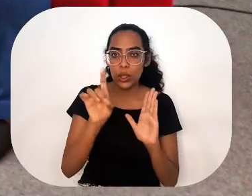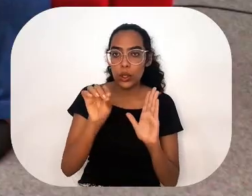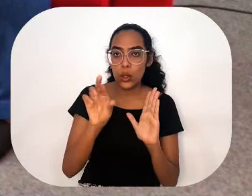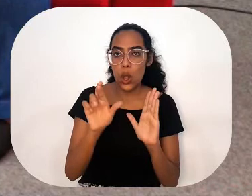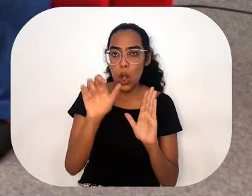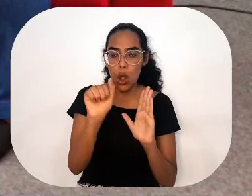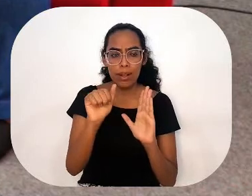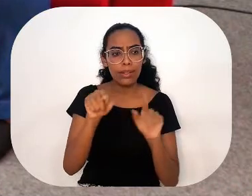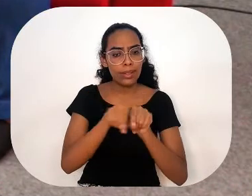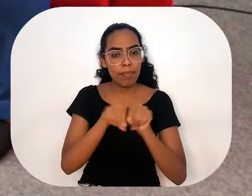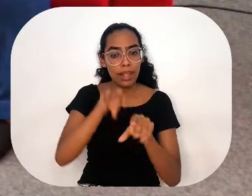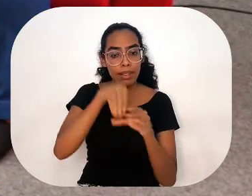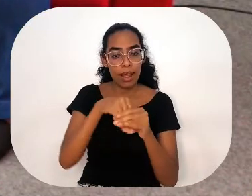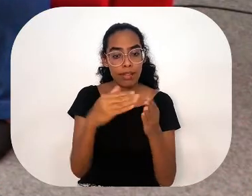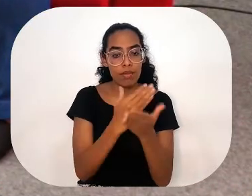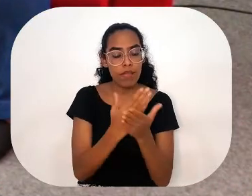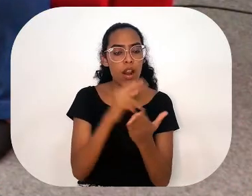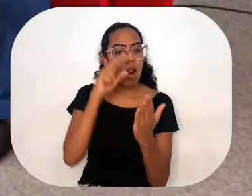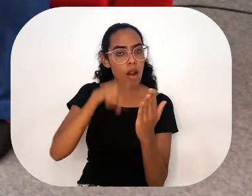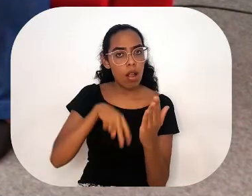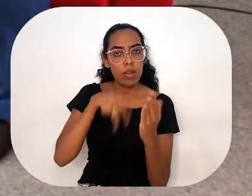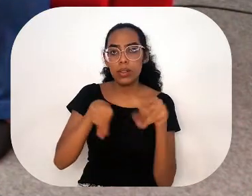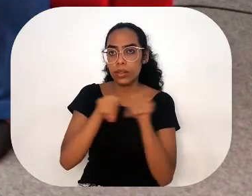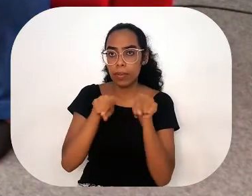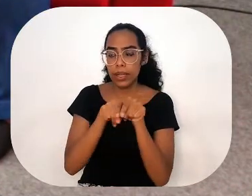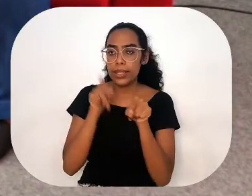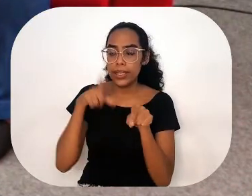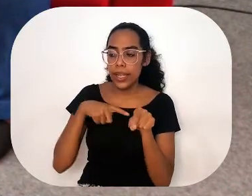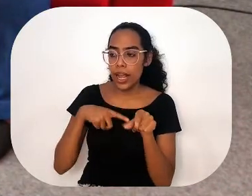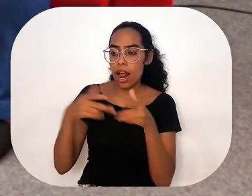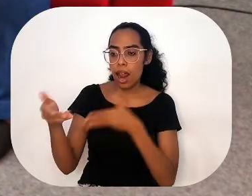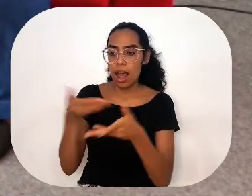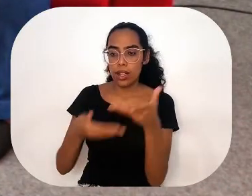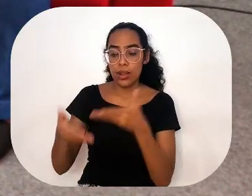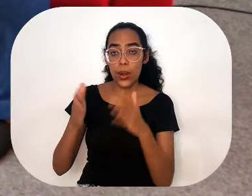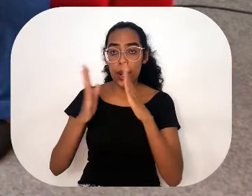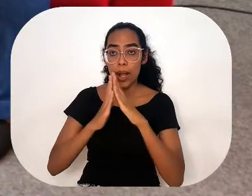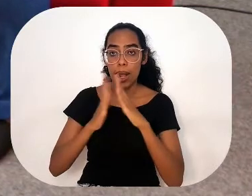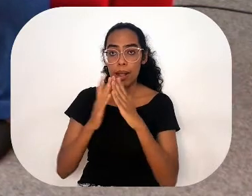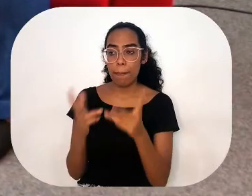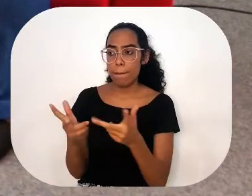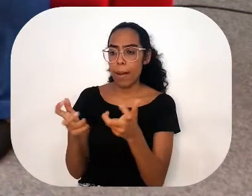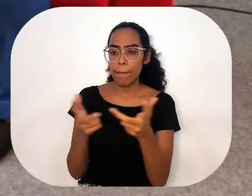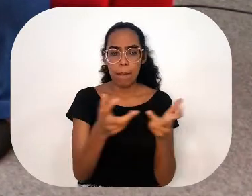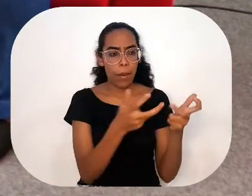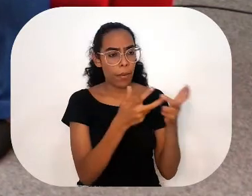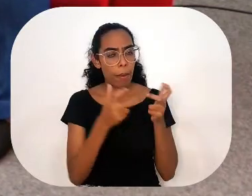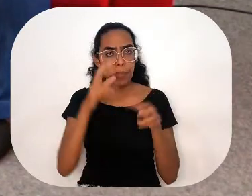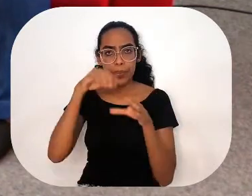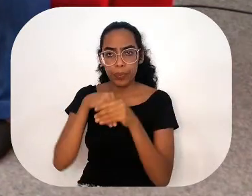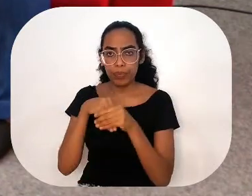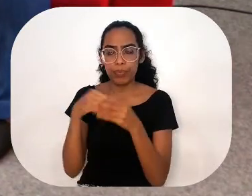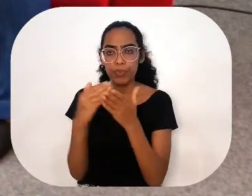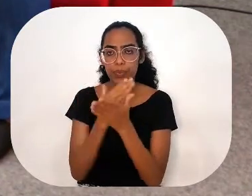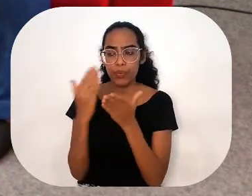Tiago até poderia falar para gente a relação também que ela tem quanto casas onde ela viveu né E a gente vai para